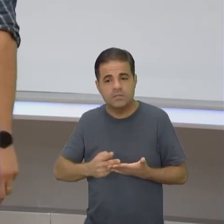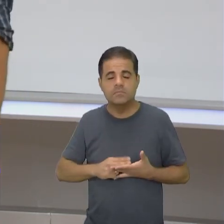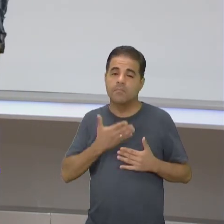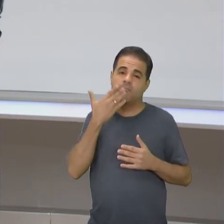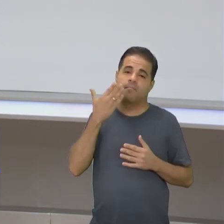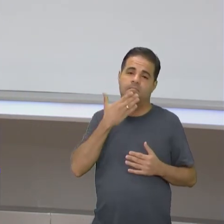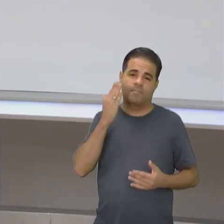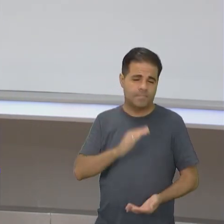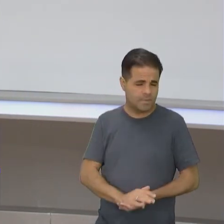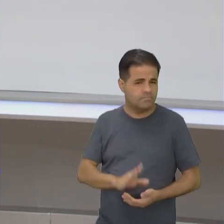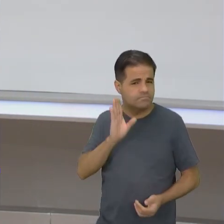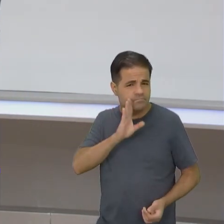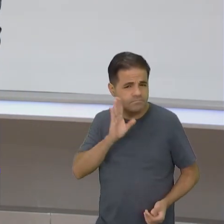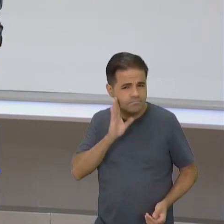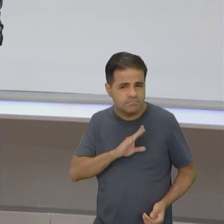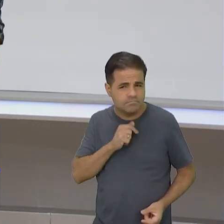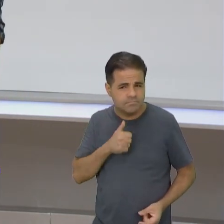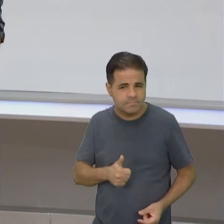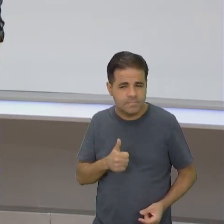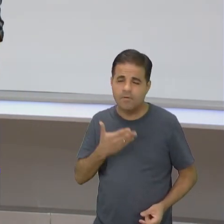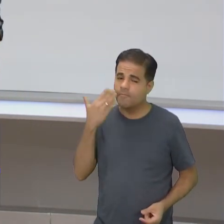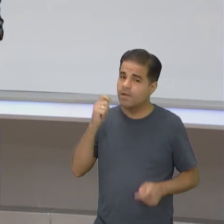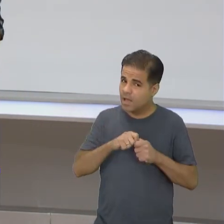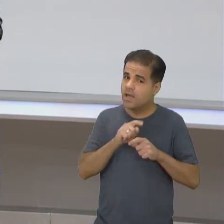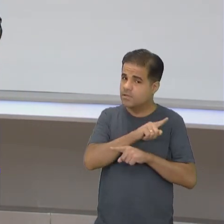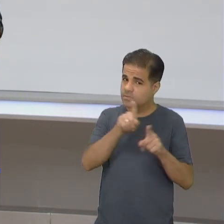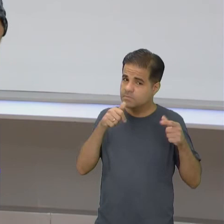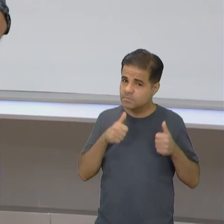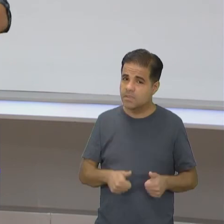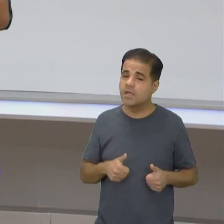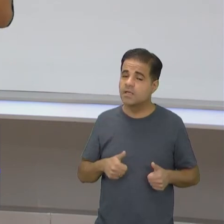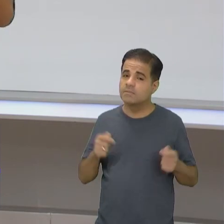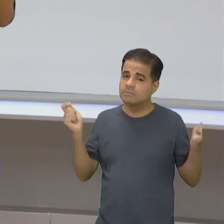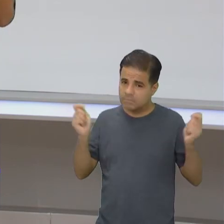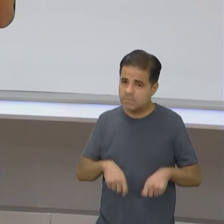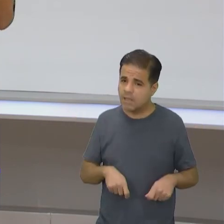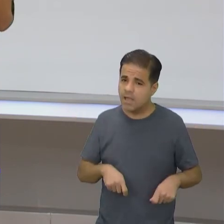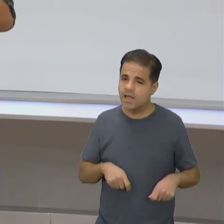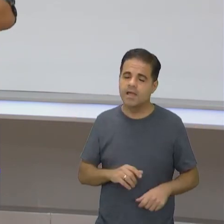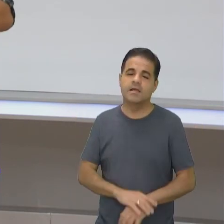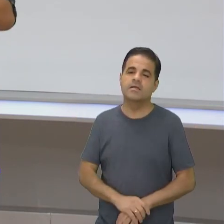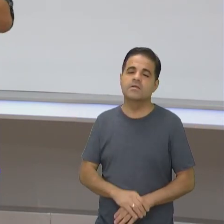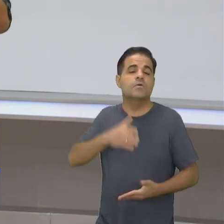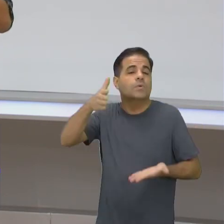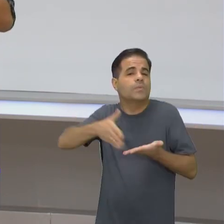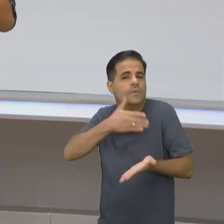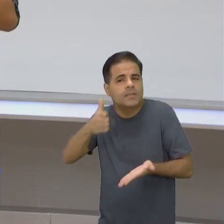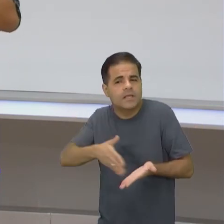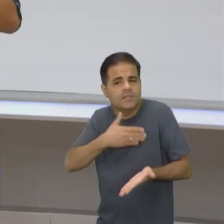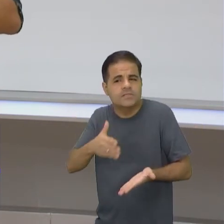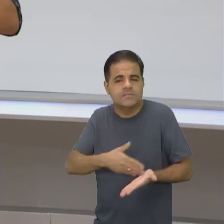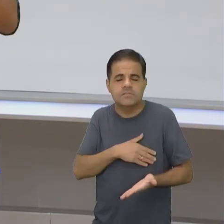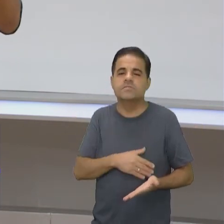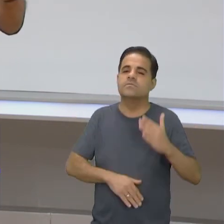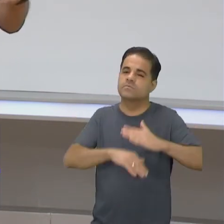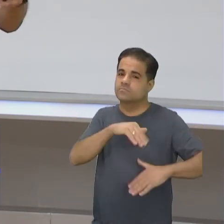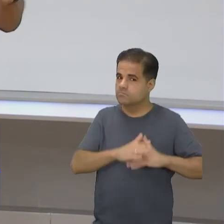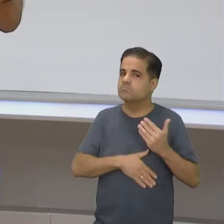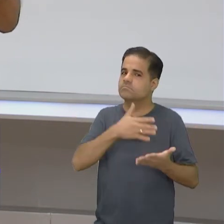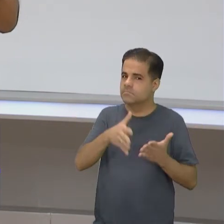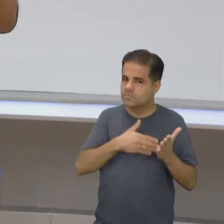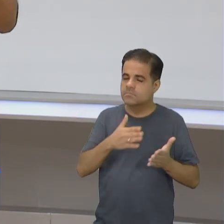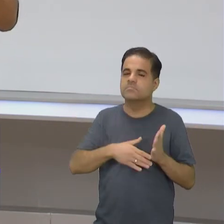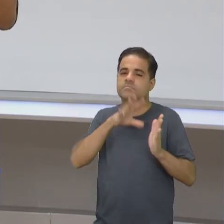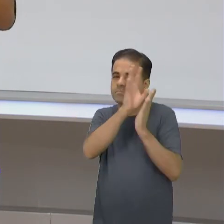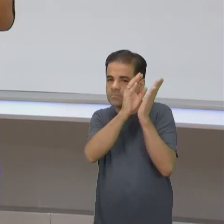só. Bacana? Ficou legal? Faça isso num caderninho, um cadernão,